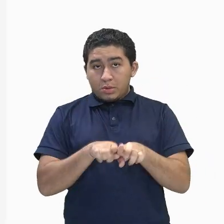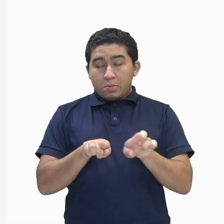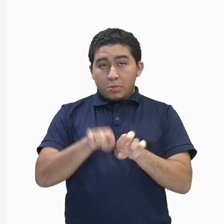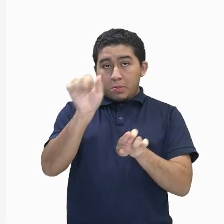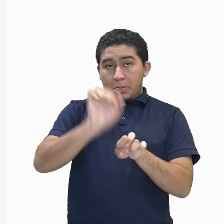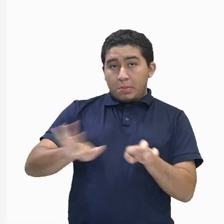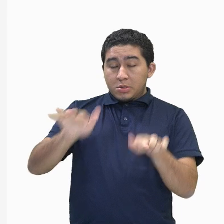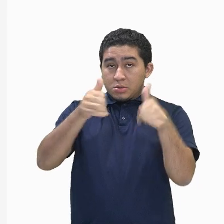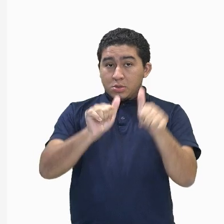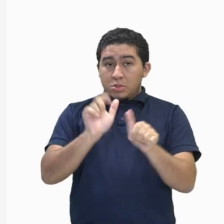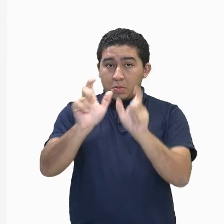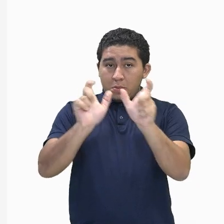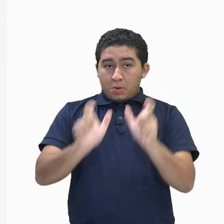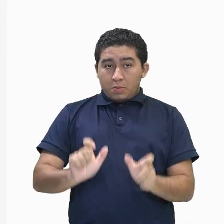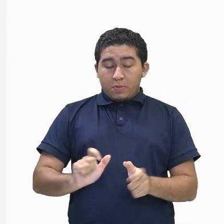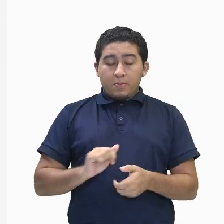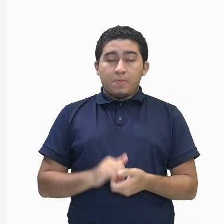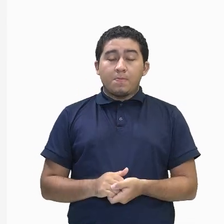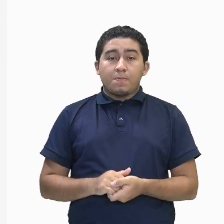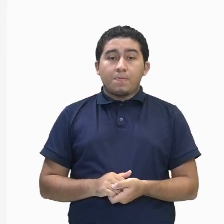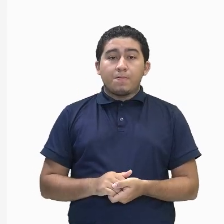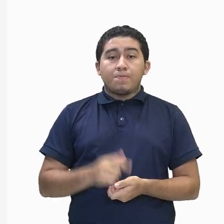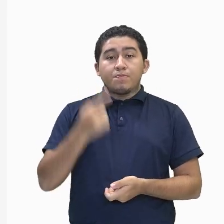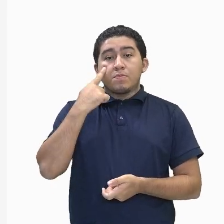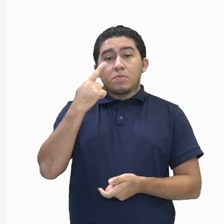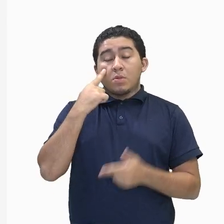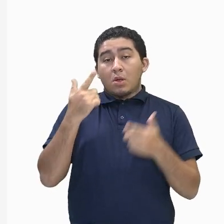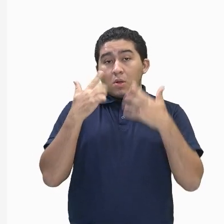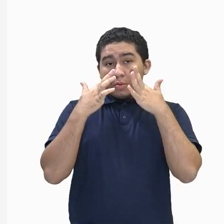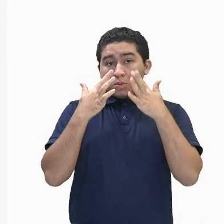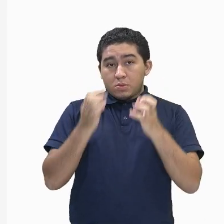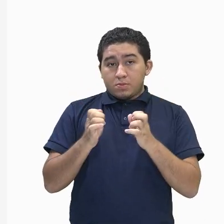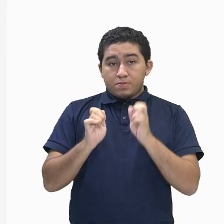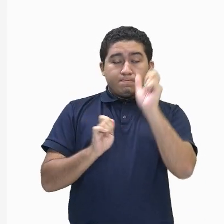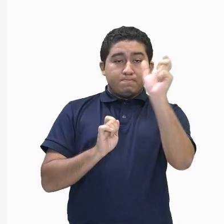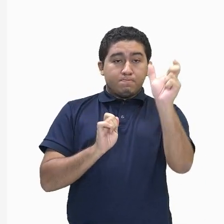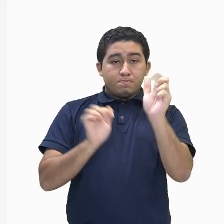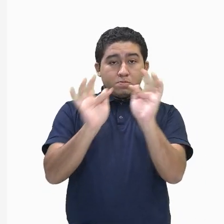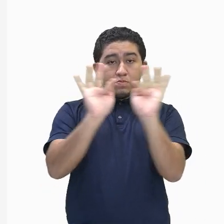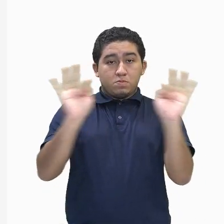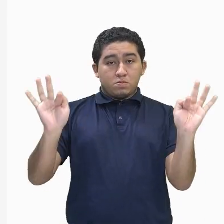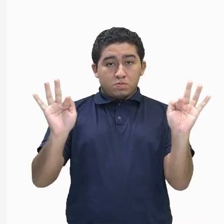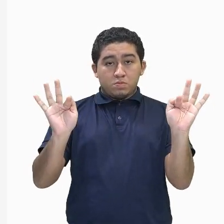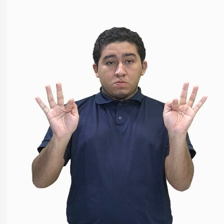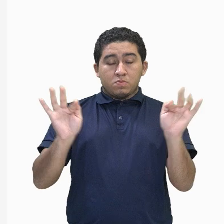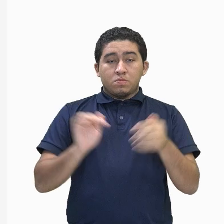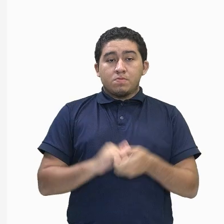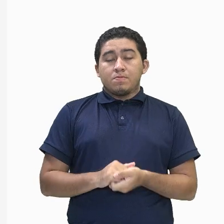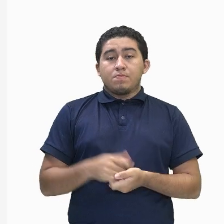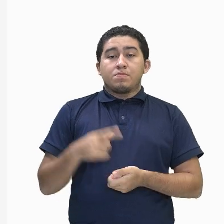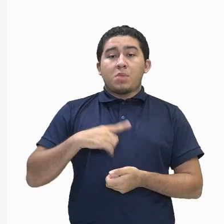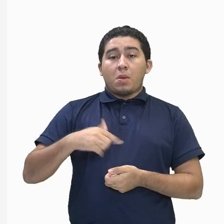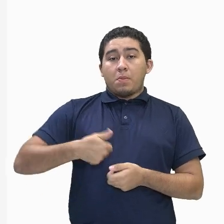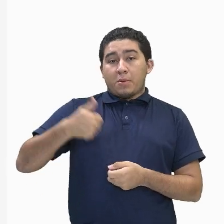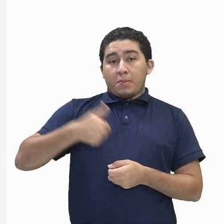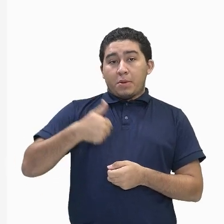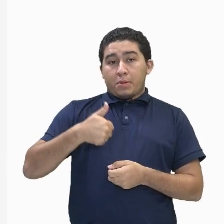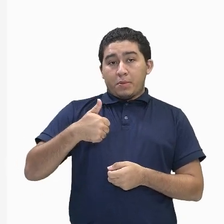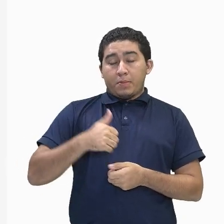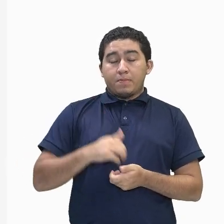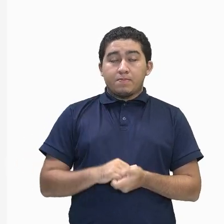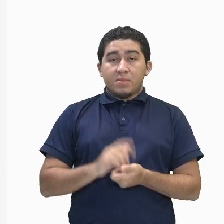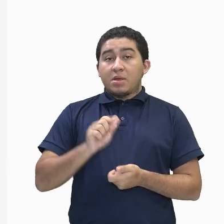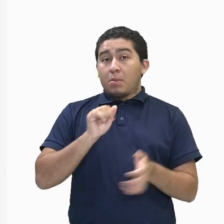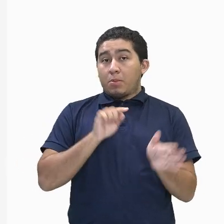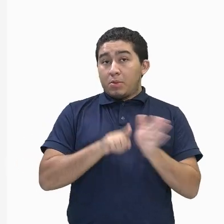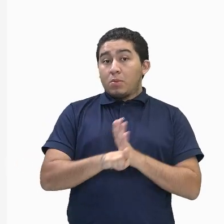Observe os subtítulos. Quais foram os nossos subtítulos? Vamos dar uma olhada aqui. O primeiro foi What do Computer Science Graduates do? Que é uma